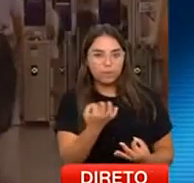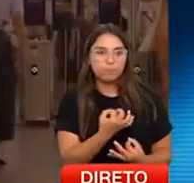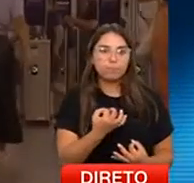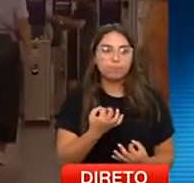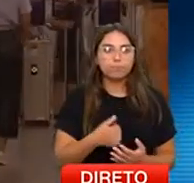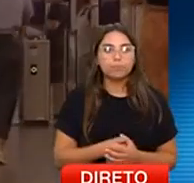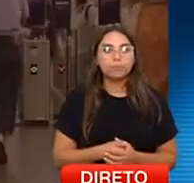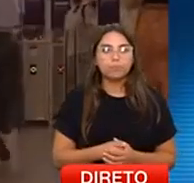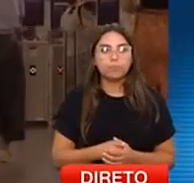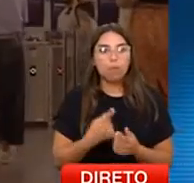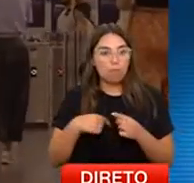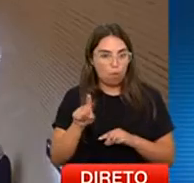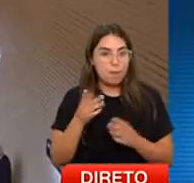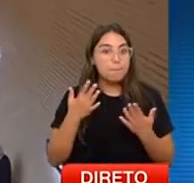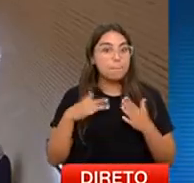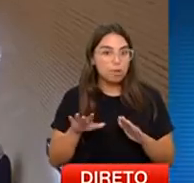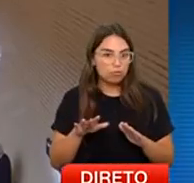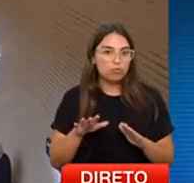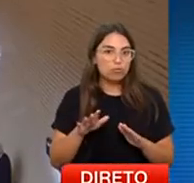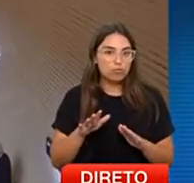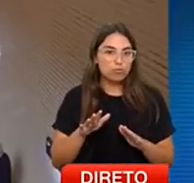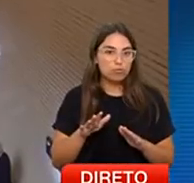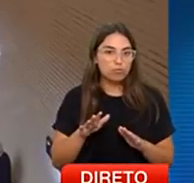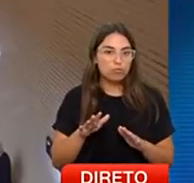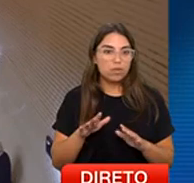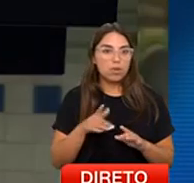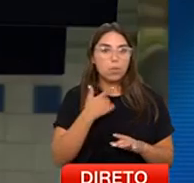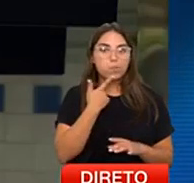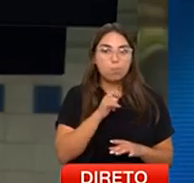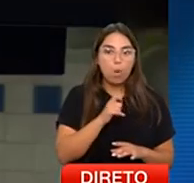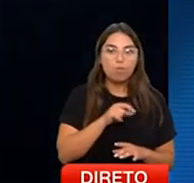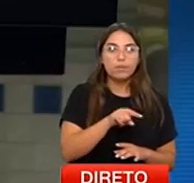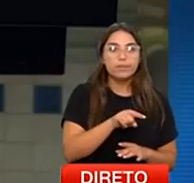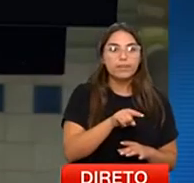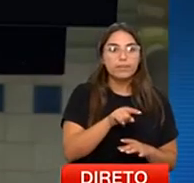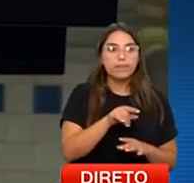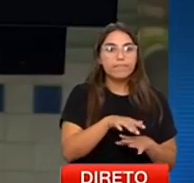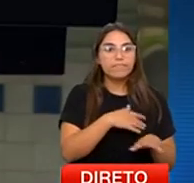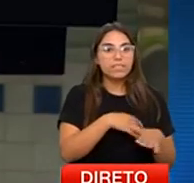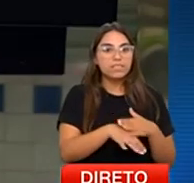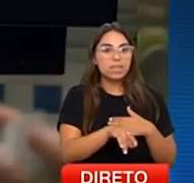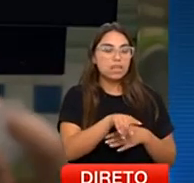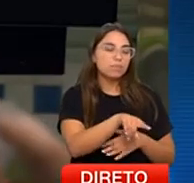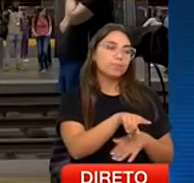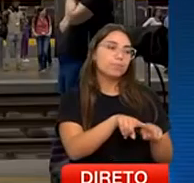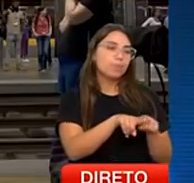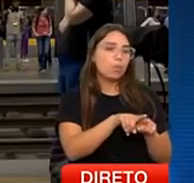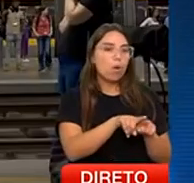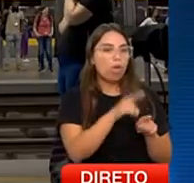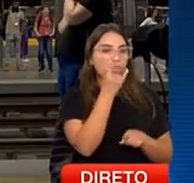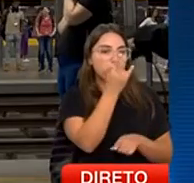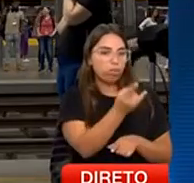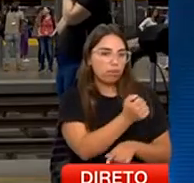caricaturar mas não pode eh haver assédio no local de trabalho e yoga à hora do almoço e o quem